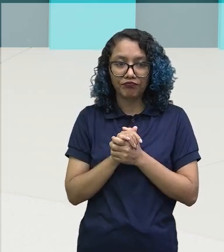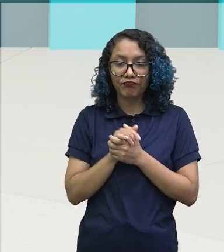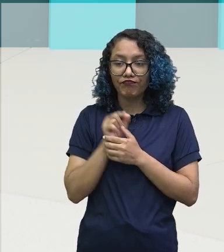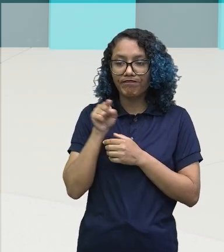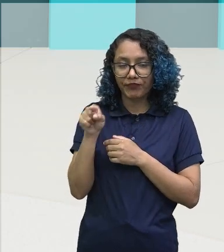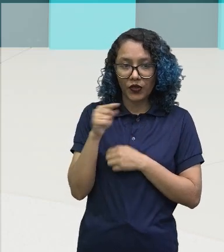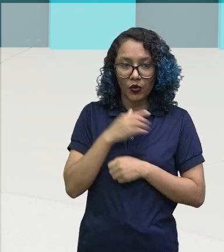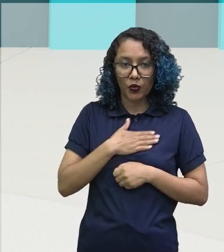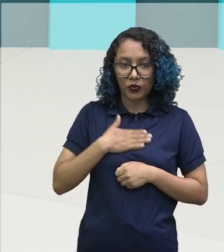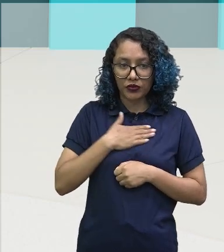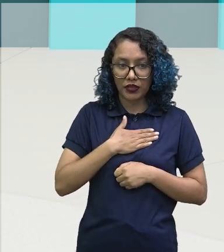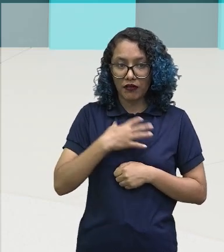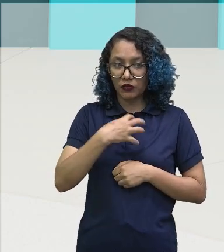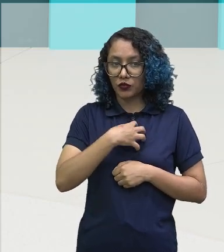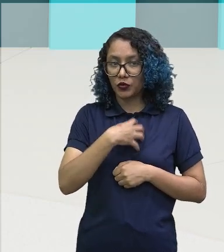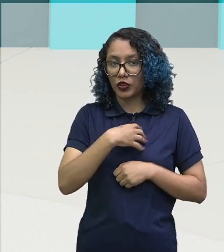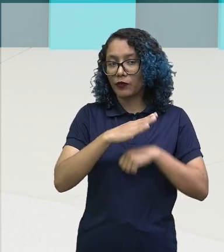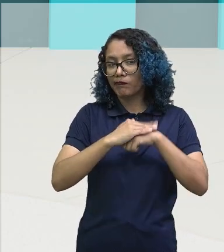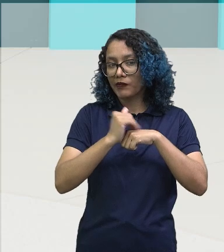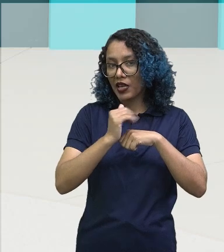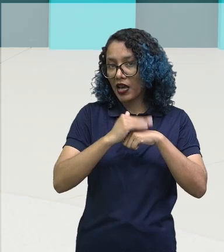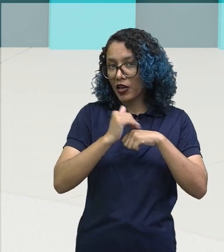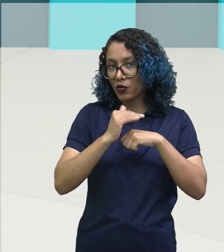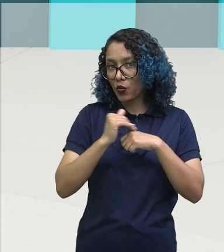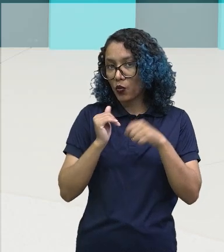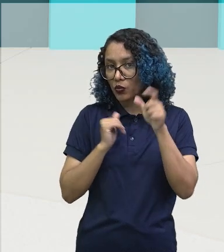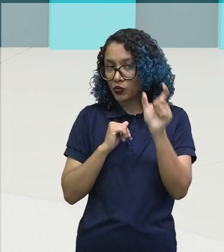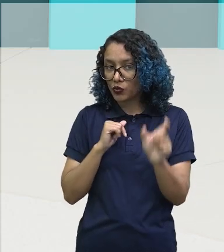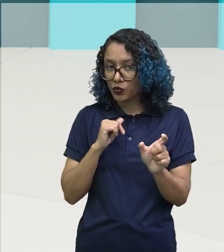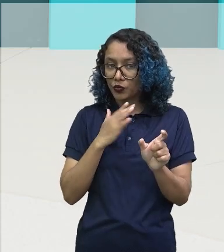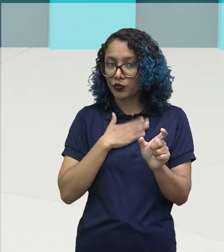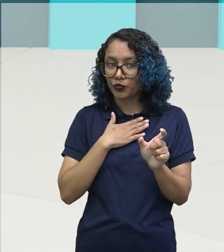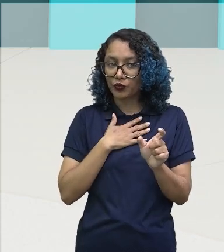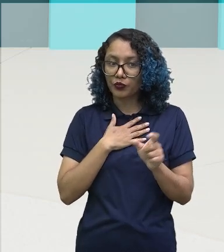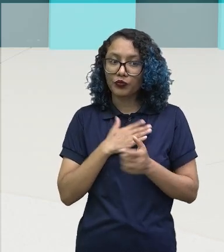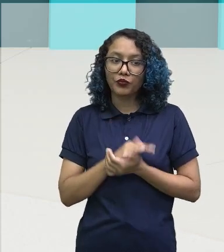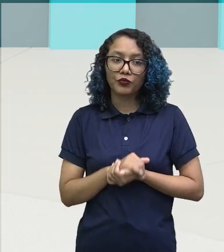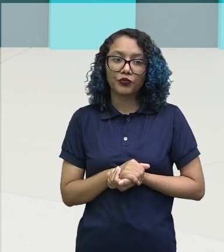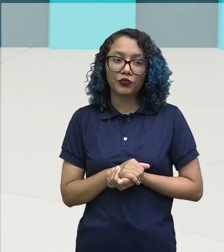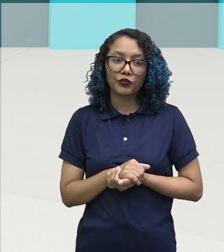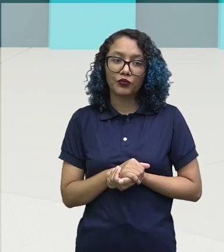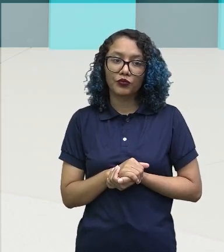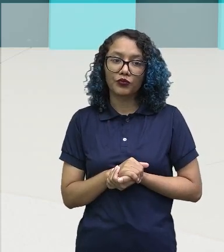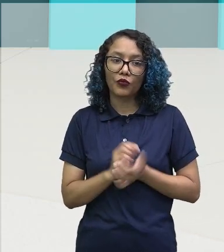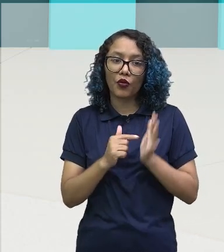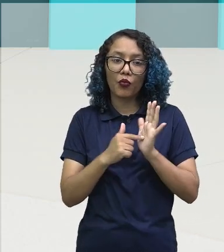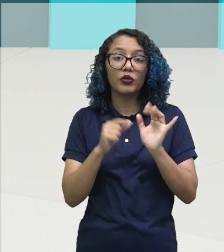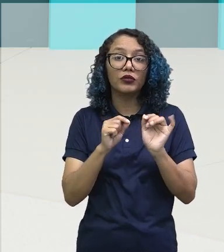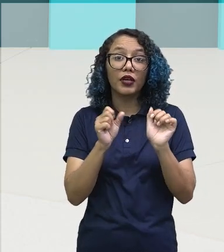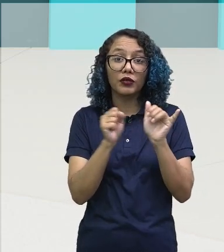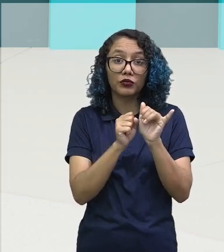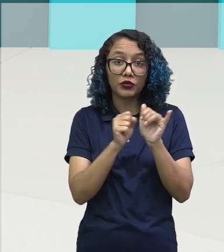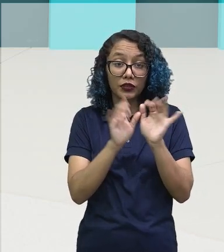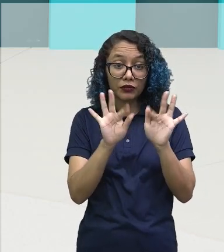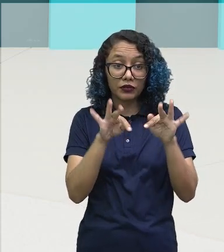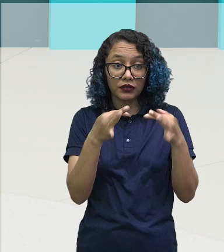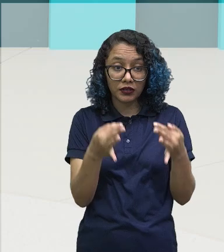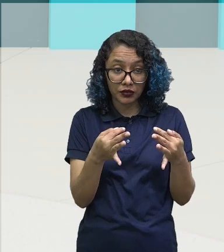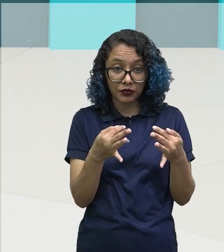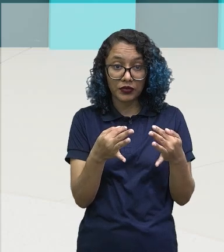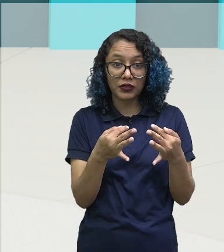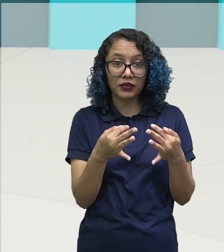pronome ele está indicando que o sujeito é simples e ele está na forma